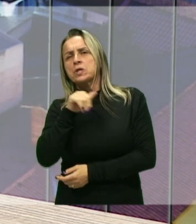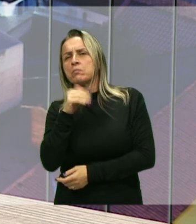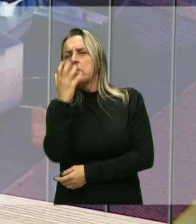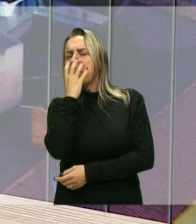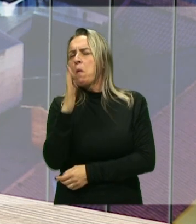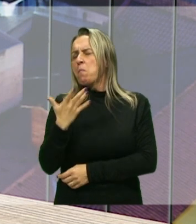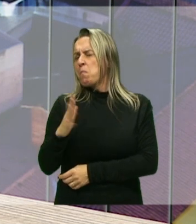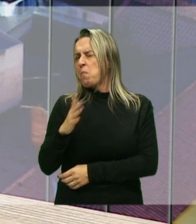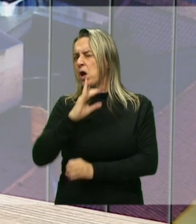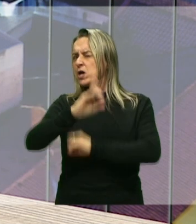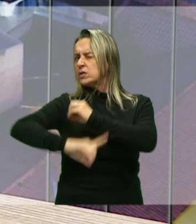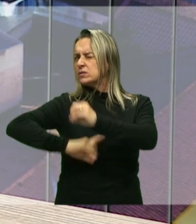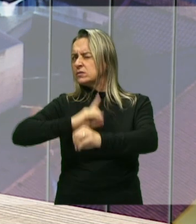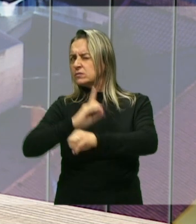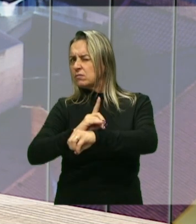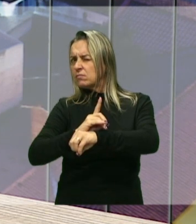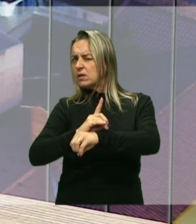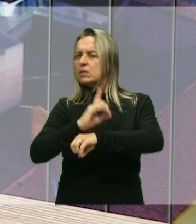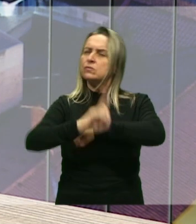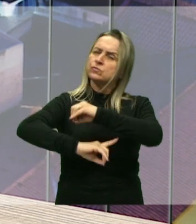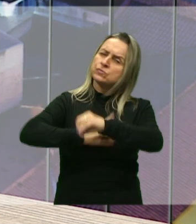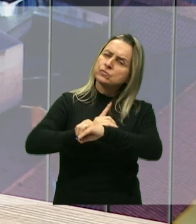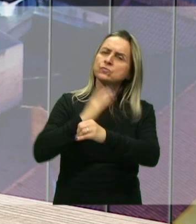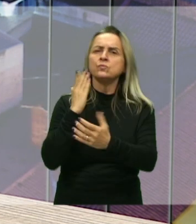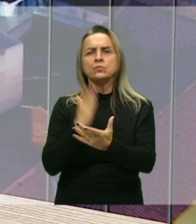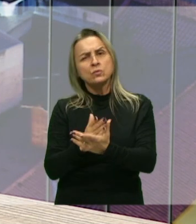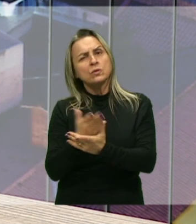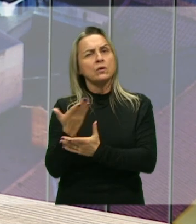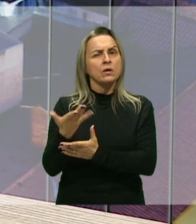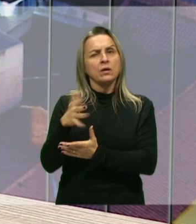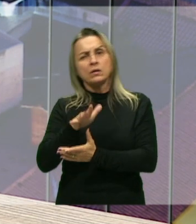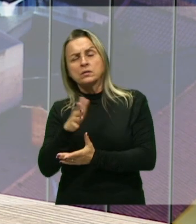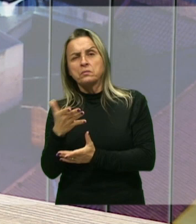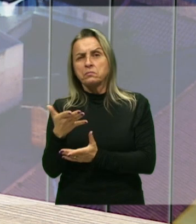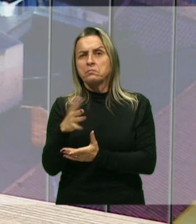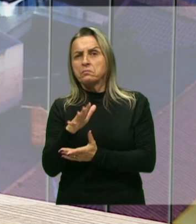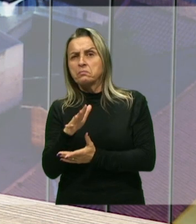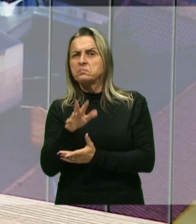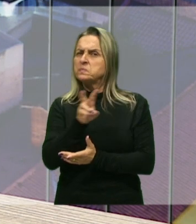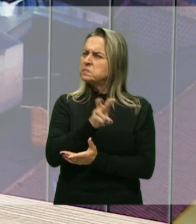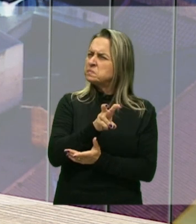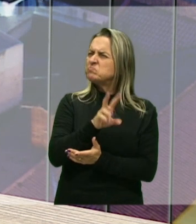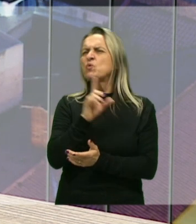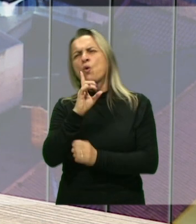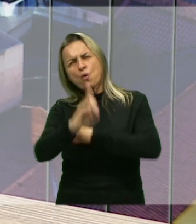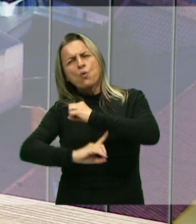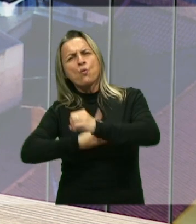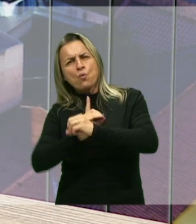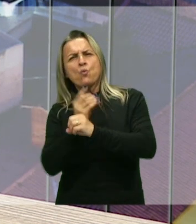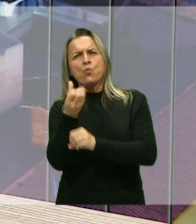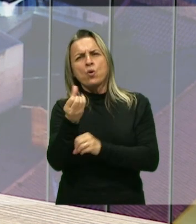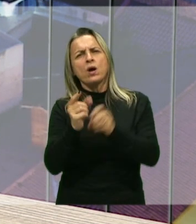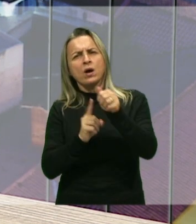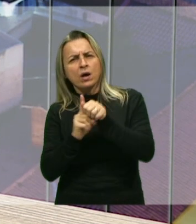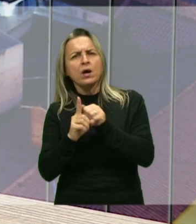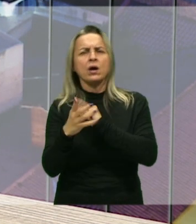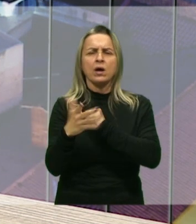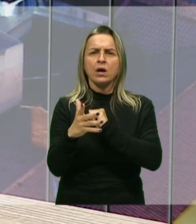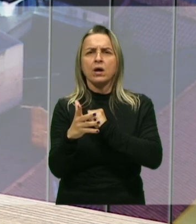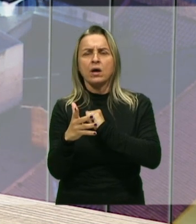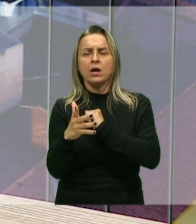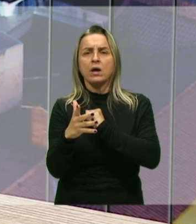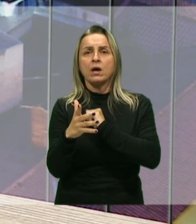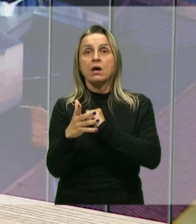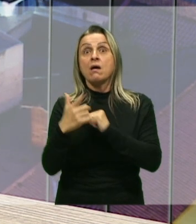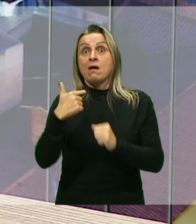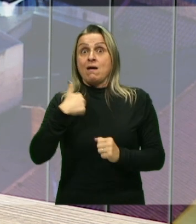de 1 ano e meio, por aí, 1 ano e 5 ou 6, 1 ano e 6 meses. Para mim, só que eu sou uma